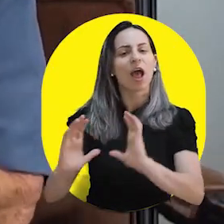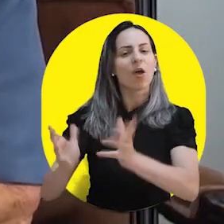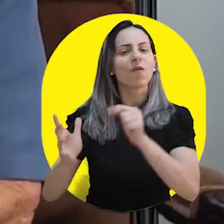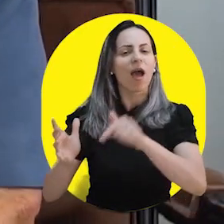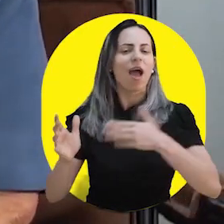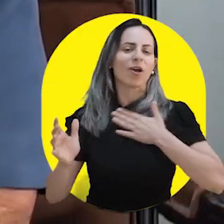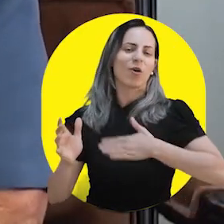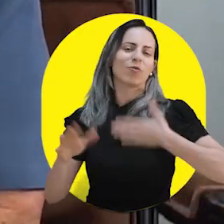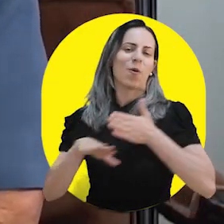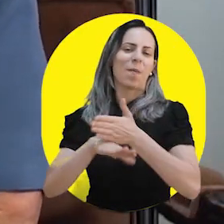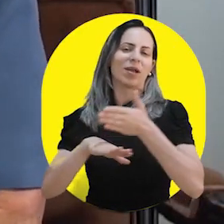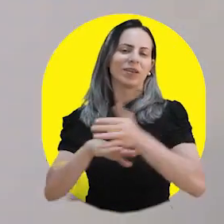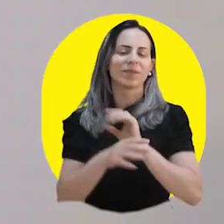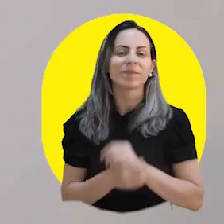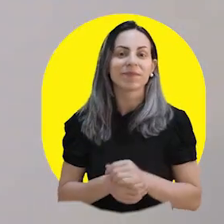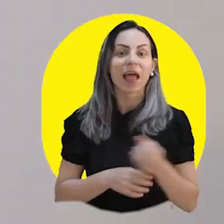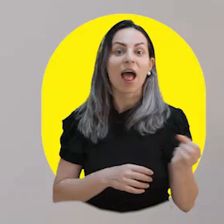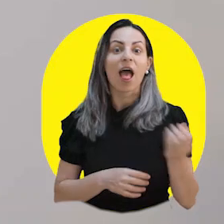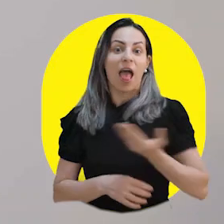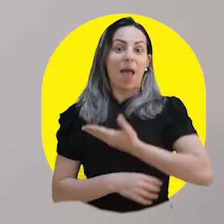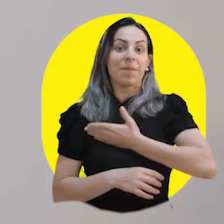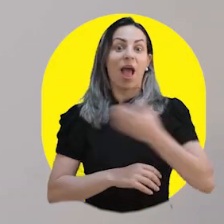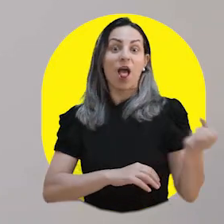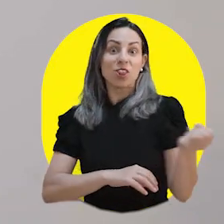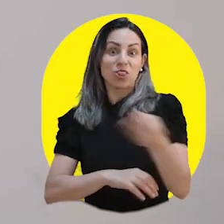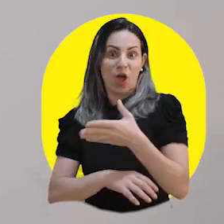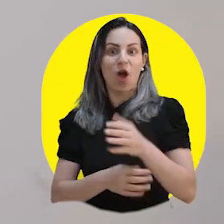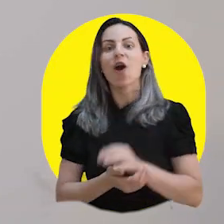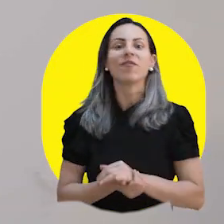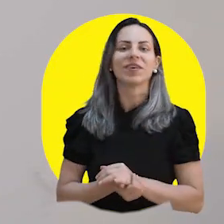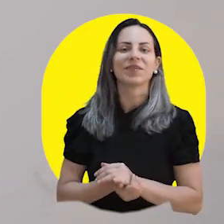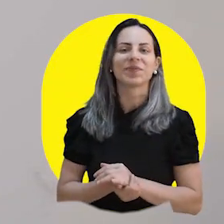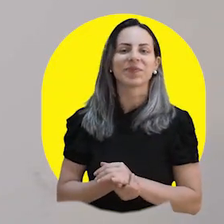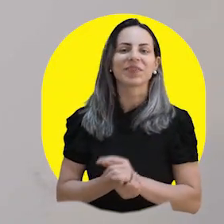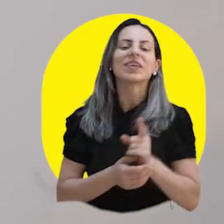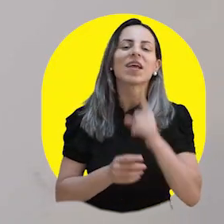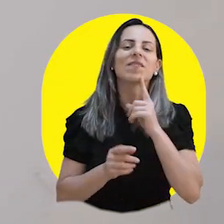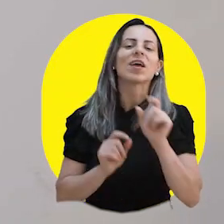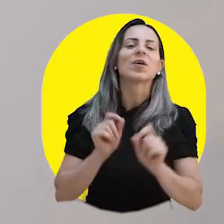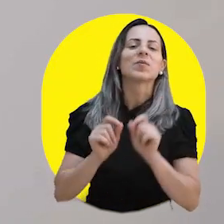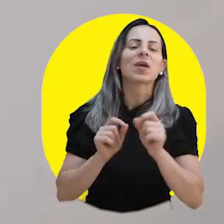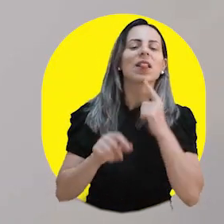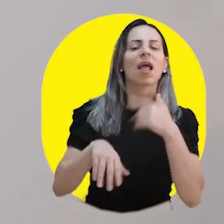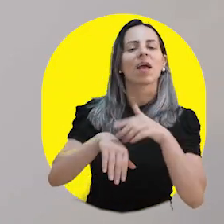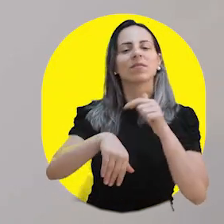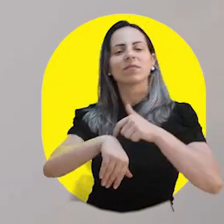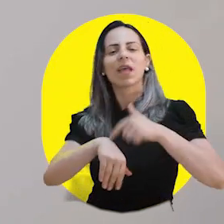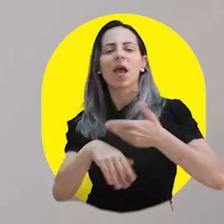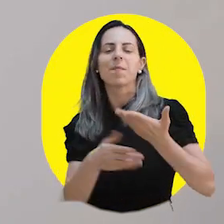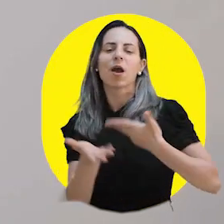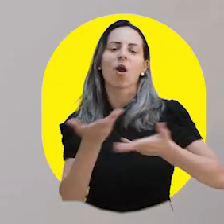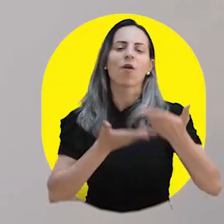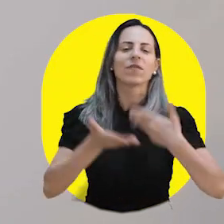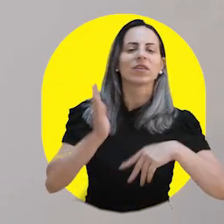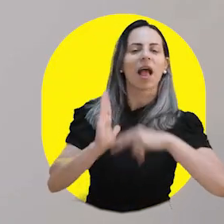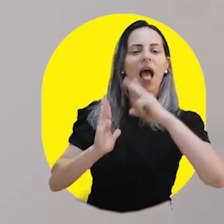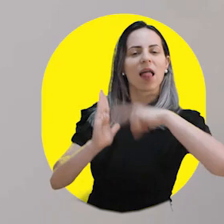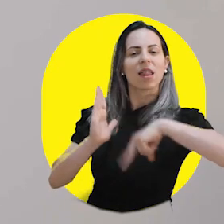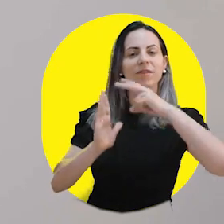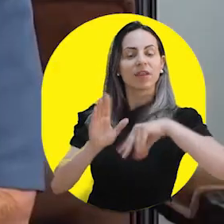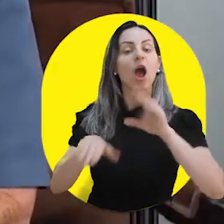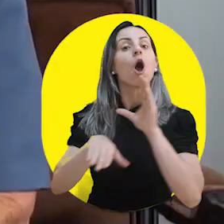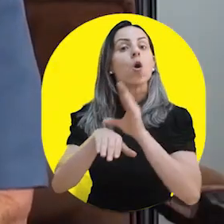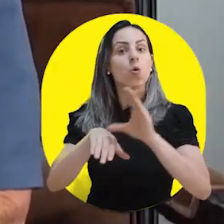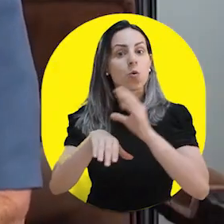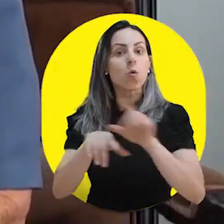lugar muito gostoso de participar. Criar novas amizades. Novas amizades. Novas amizades que vai fazer você ter tempo para conversar, fazer uma